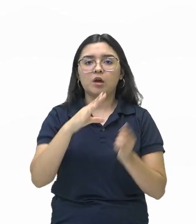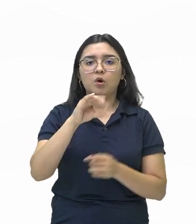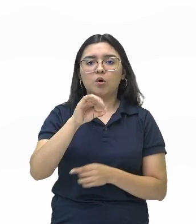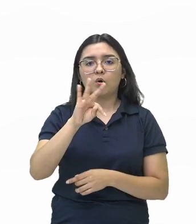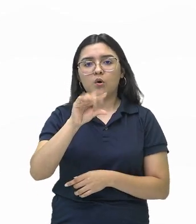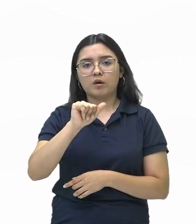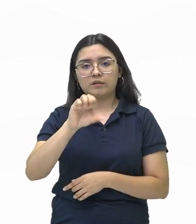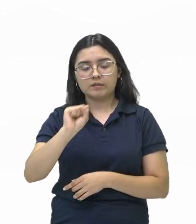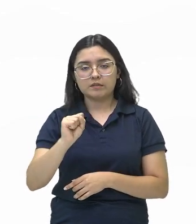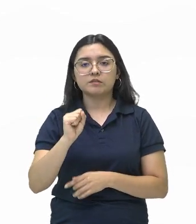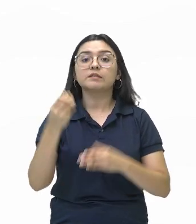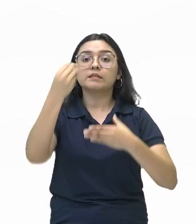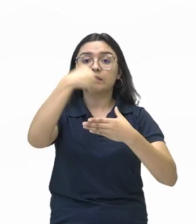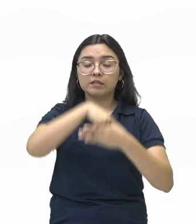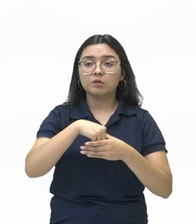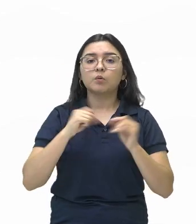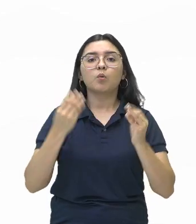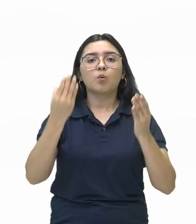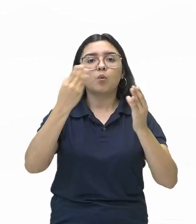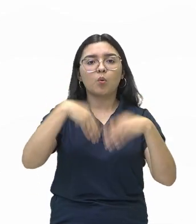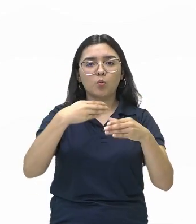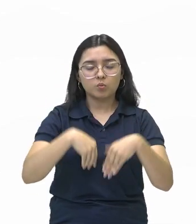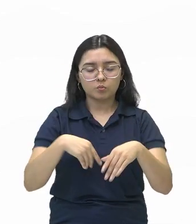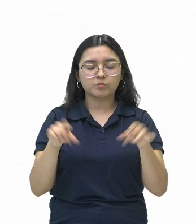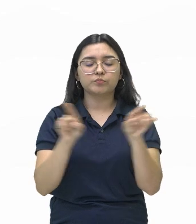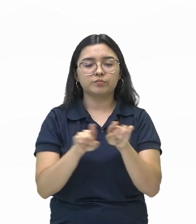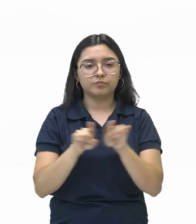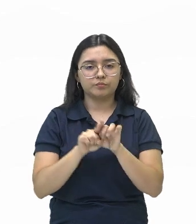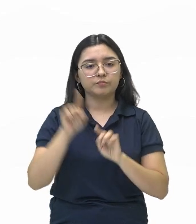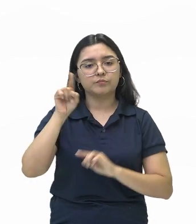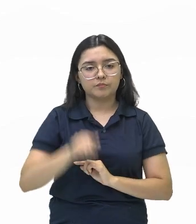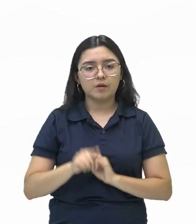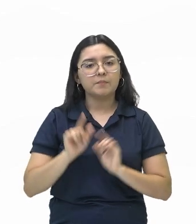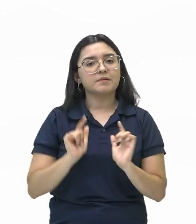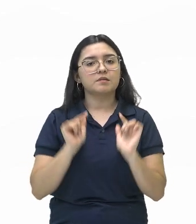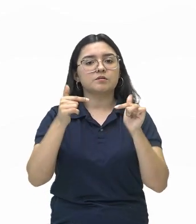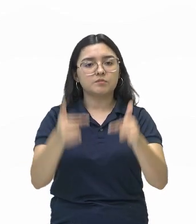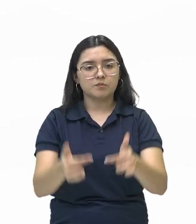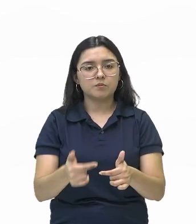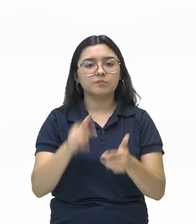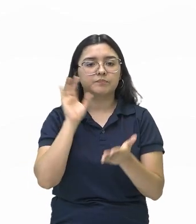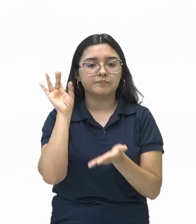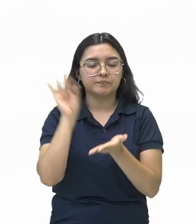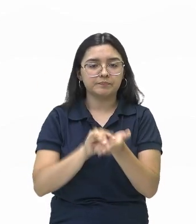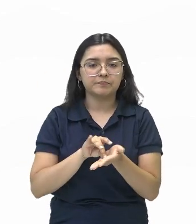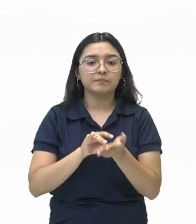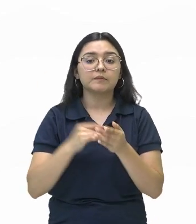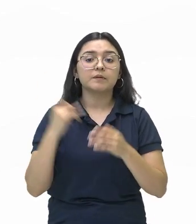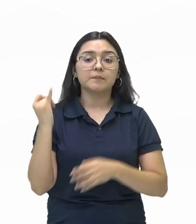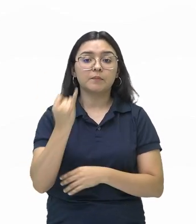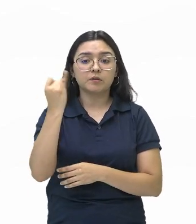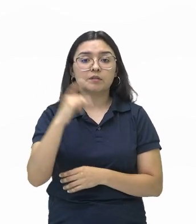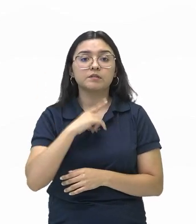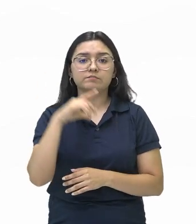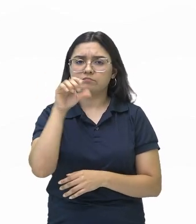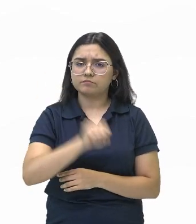são algumas dessas ações afirmativas, né? Então, é importante que haja,